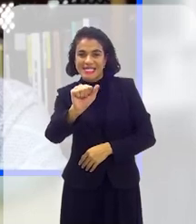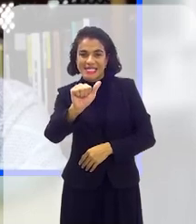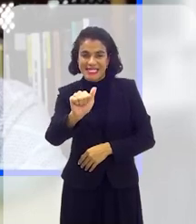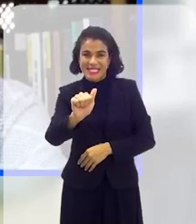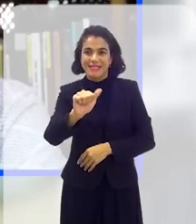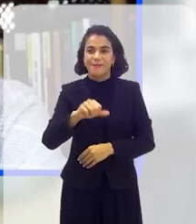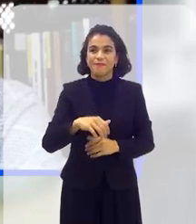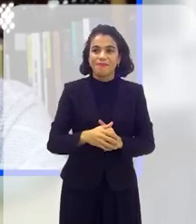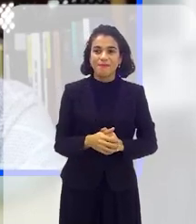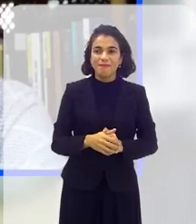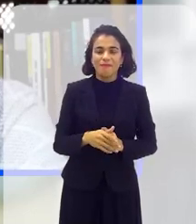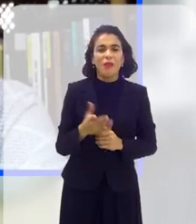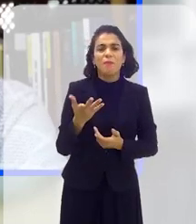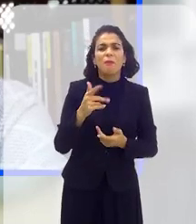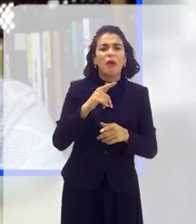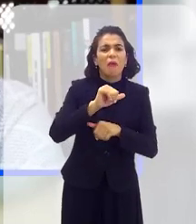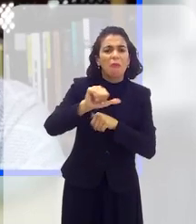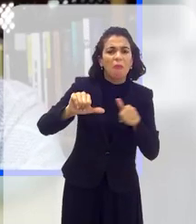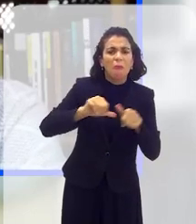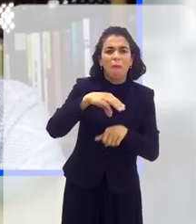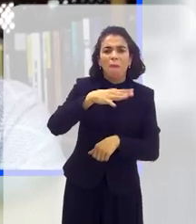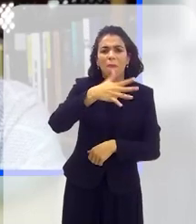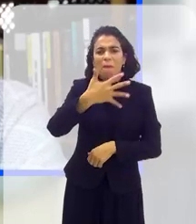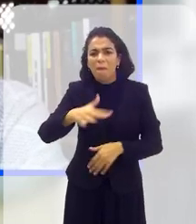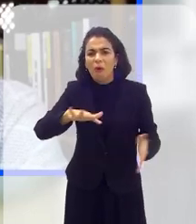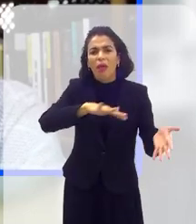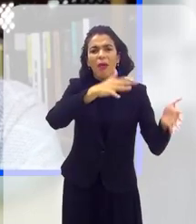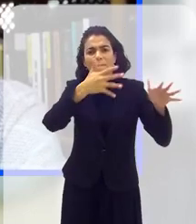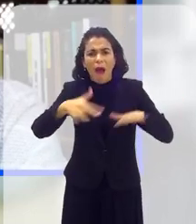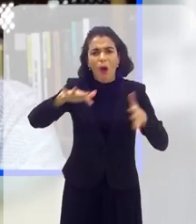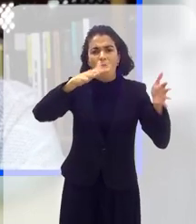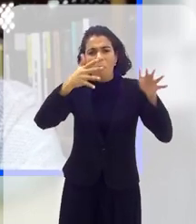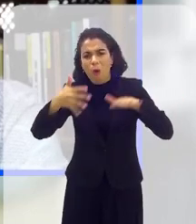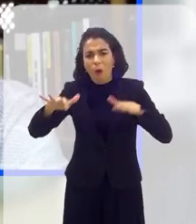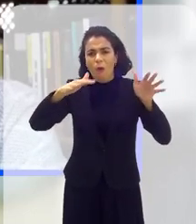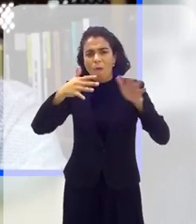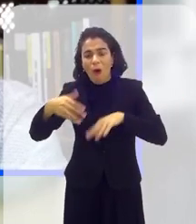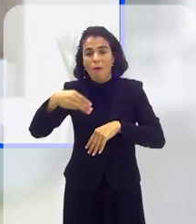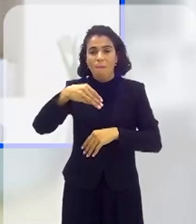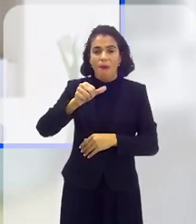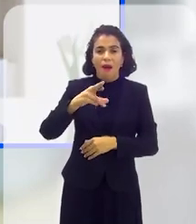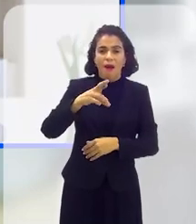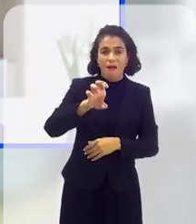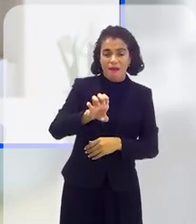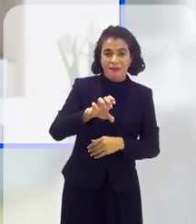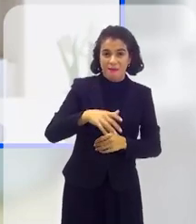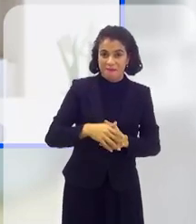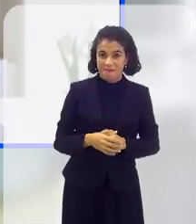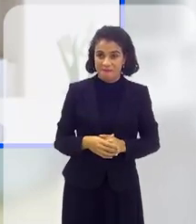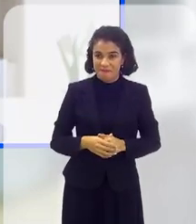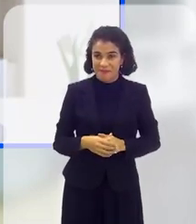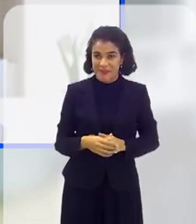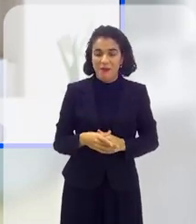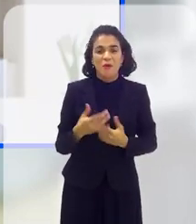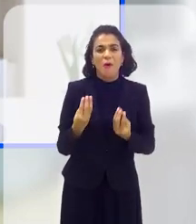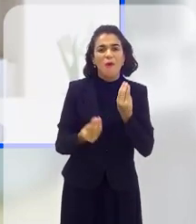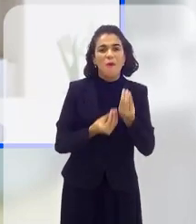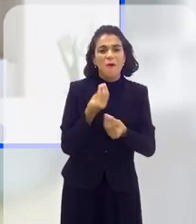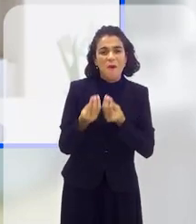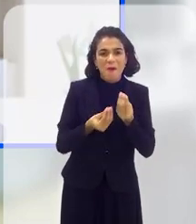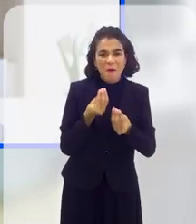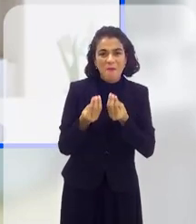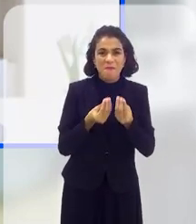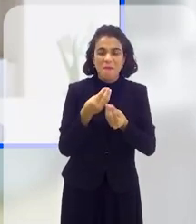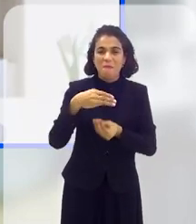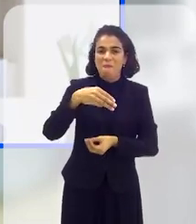essas marés? Alguma reviravolta, um mar revolto aí da sociedade? Não sei, qual foi a relação que você fez aí